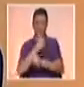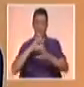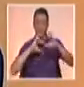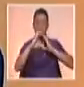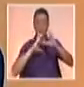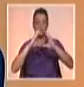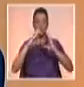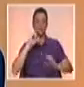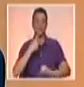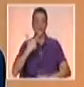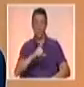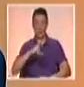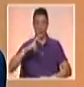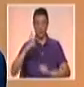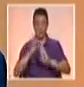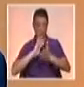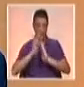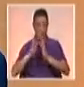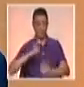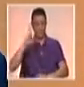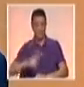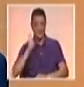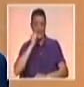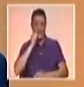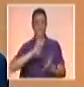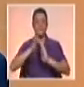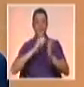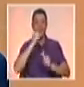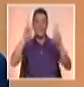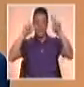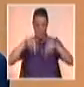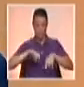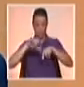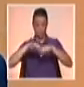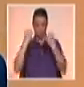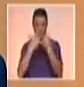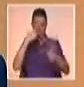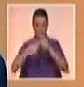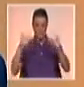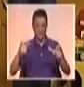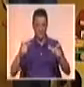surdos. Língua gestual portuguesa, quem é que a fala, é o tema do Sociedade Civil.